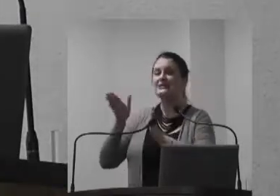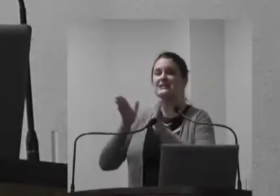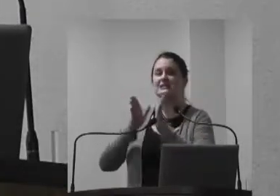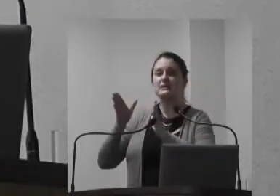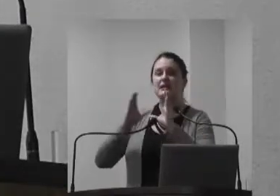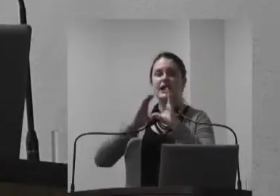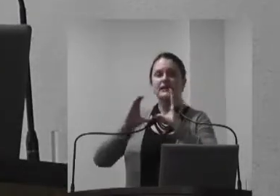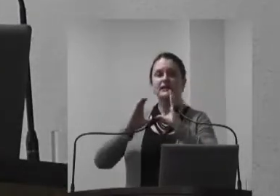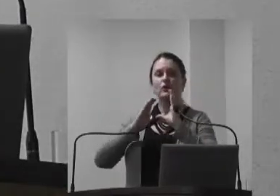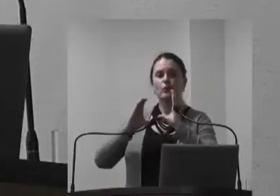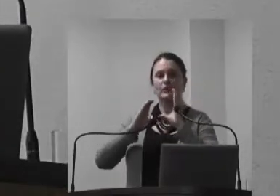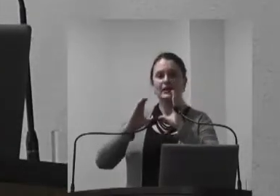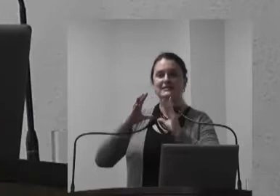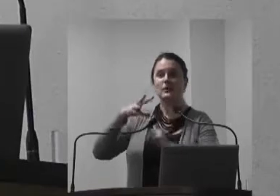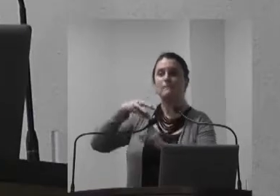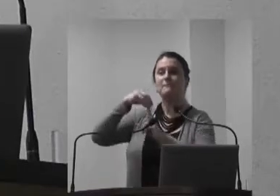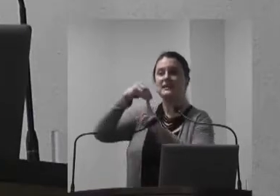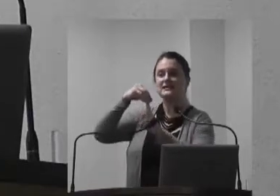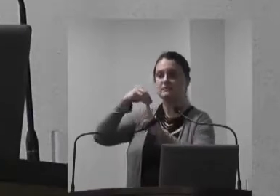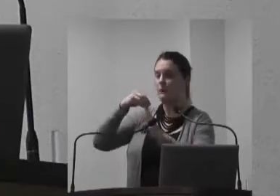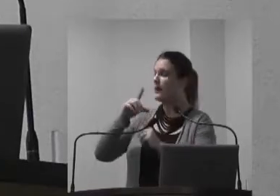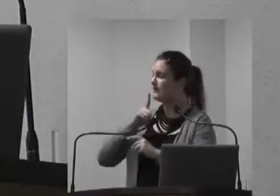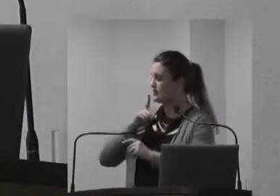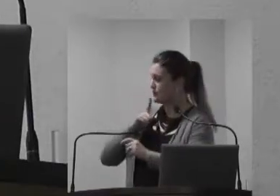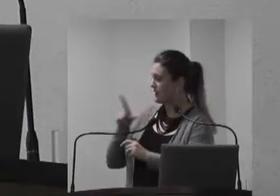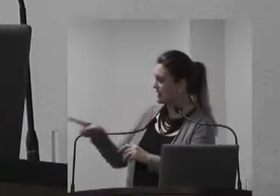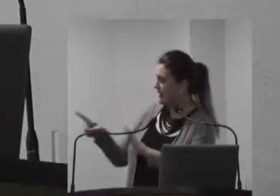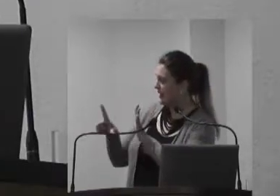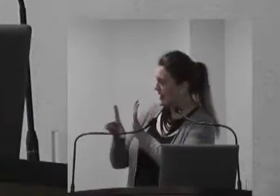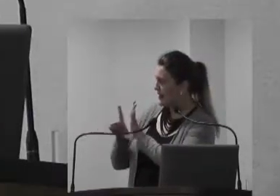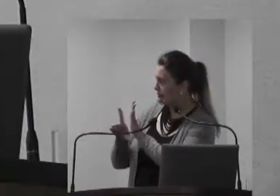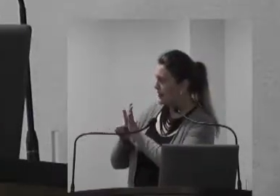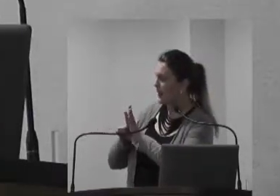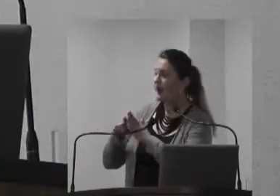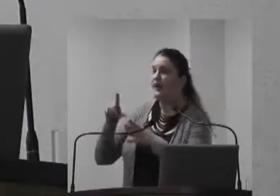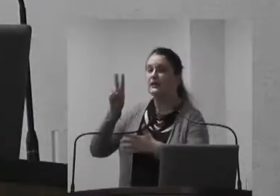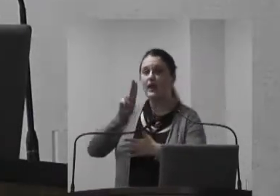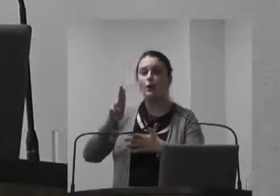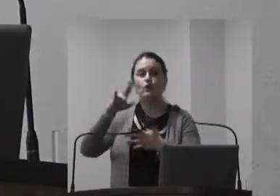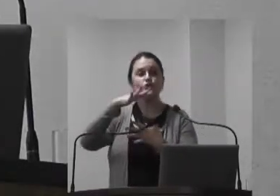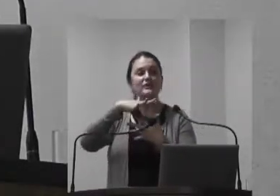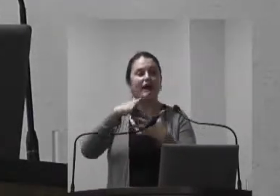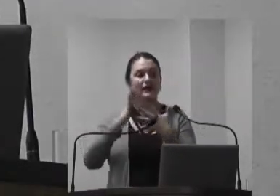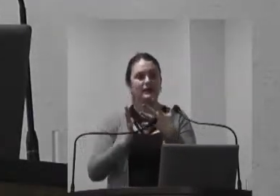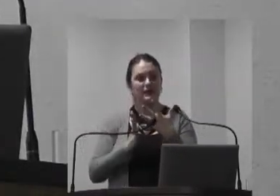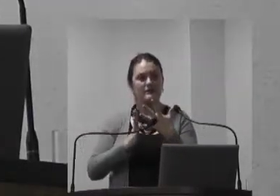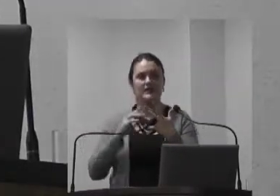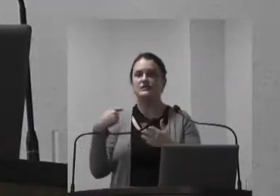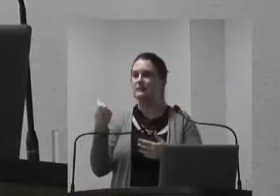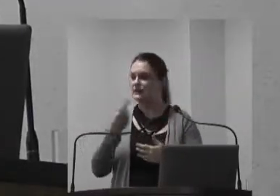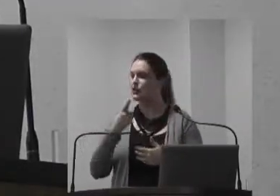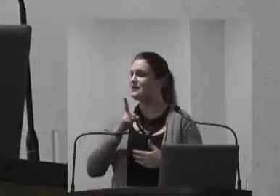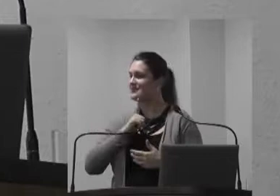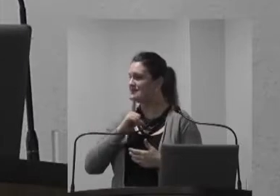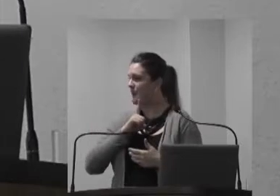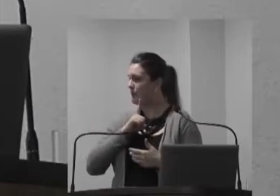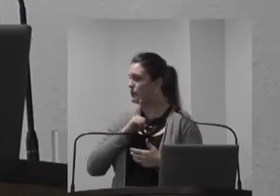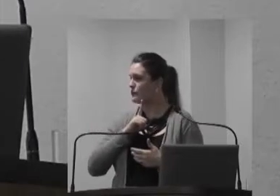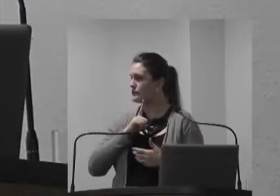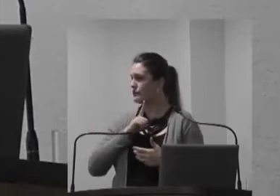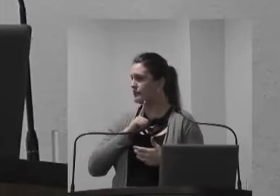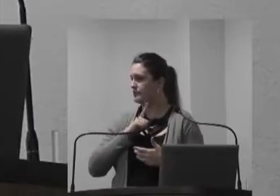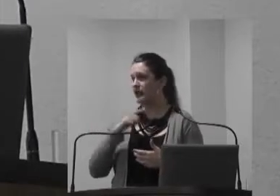públicos acessibilidade de comunicação. Principalmente isso tem na lei, né? Que é o uso da Libras. Mas